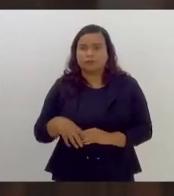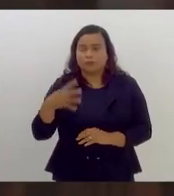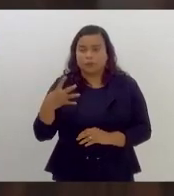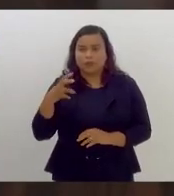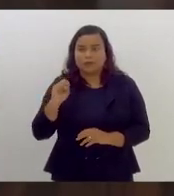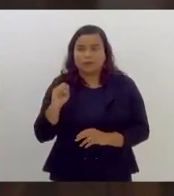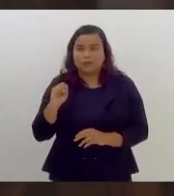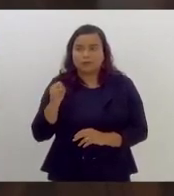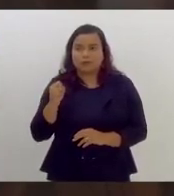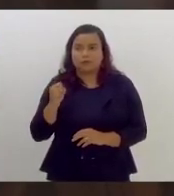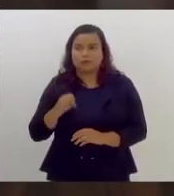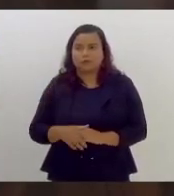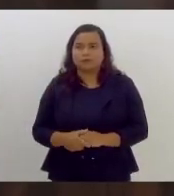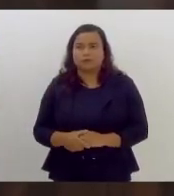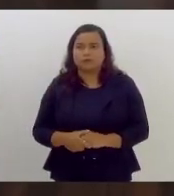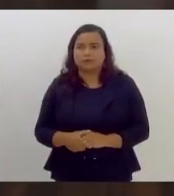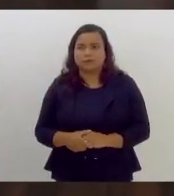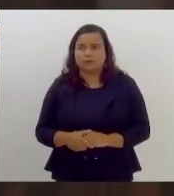48.